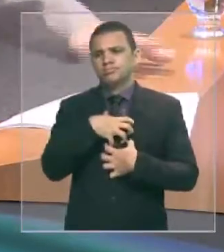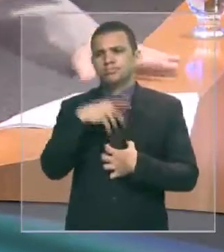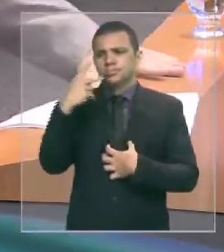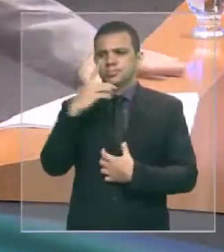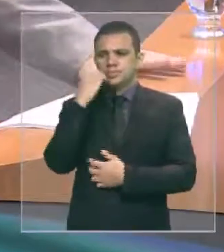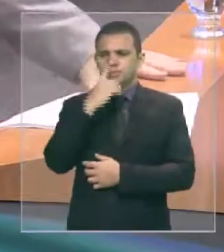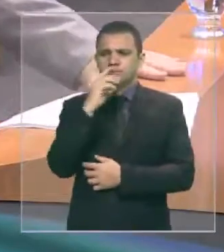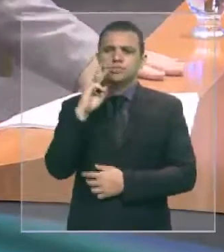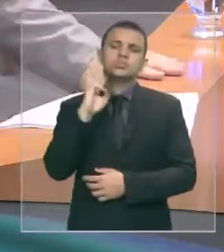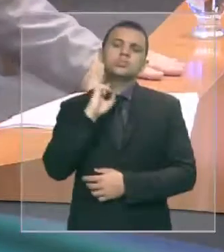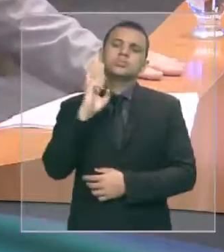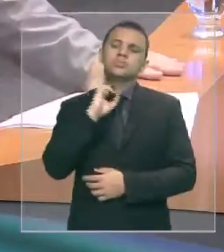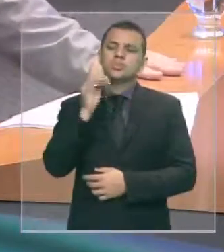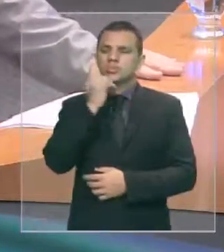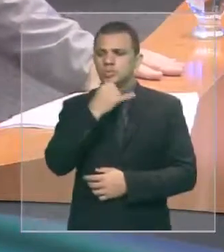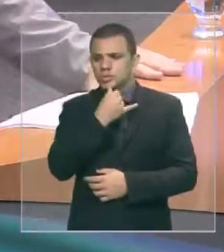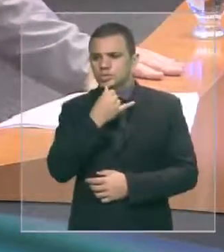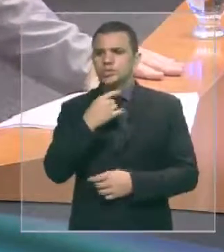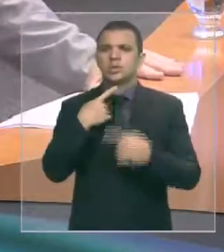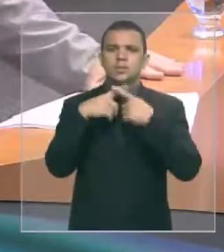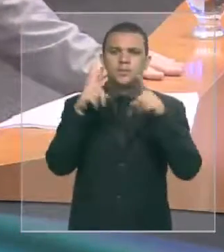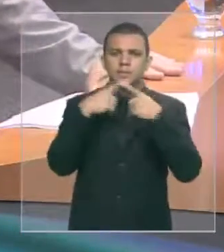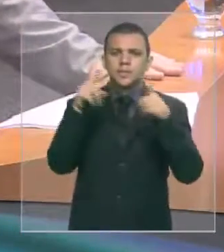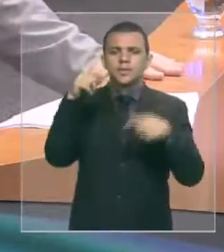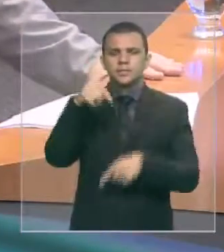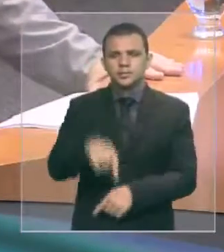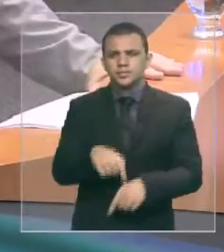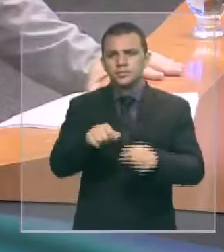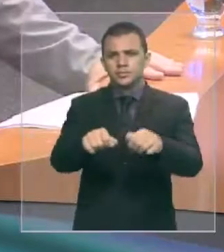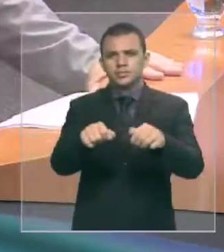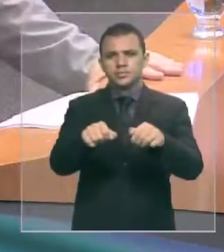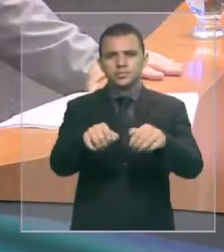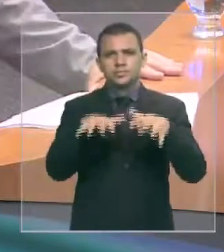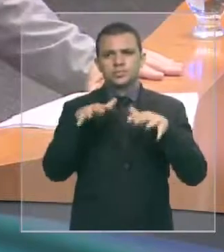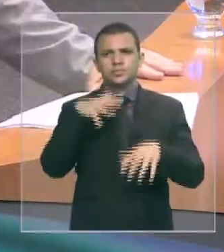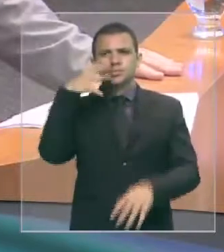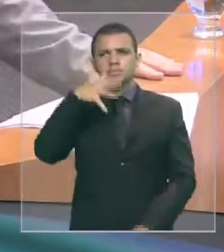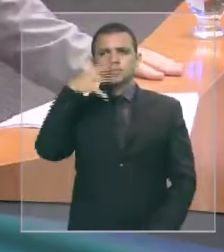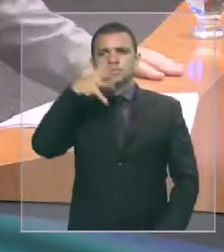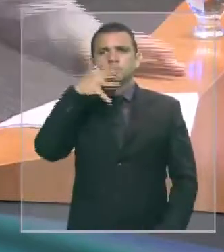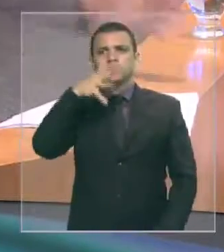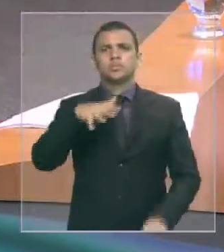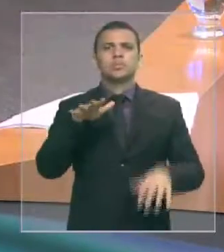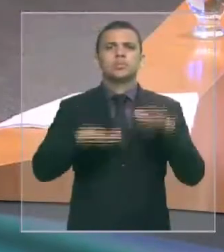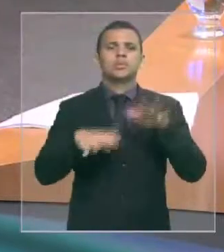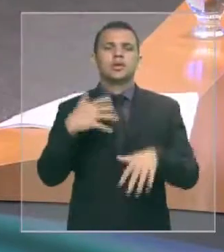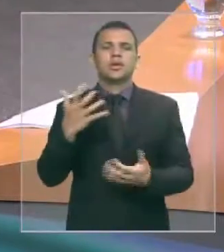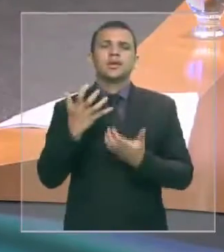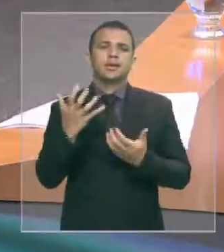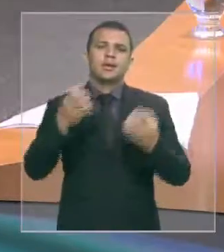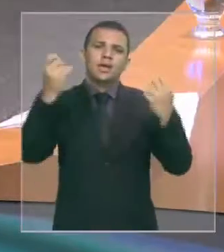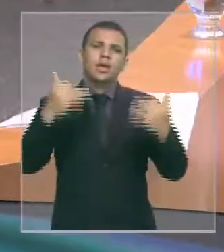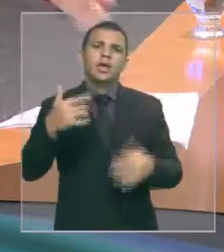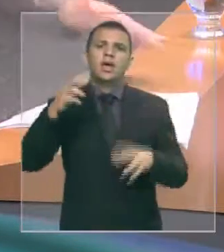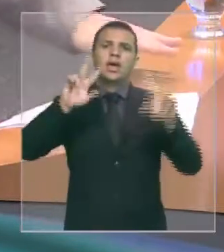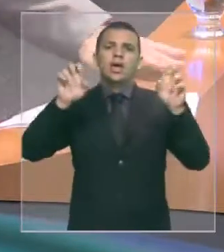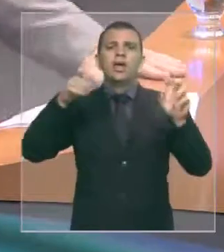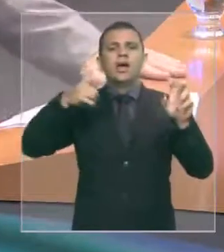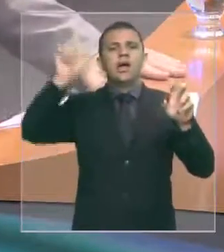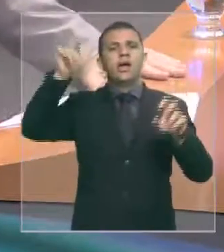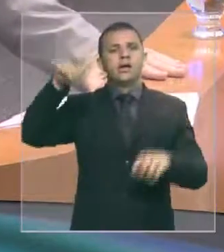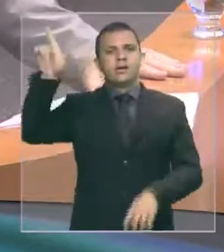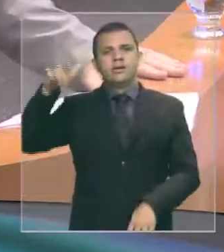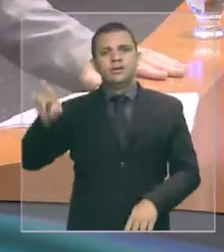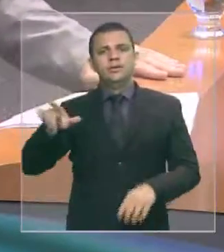o espernear na tribuna, tentando, inclusive, colocar outros temas em cima deste tema,